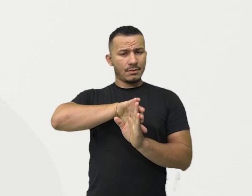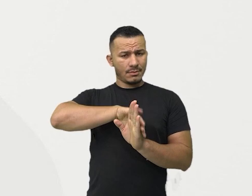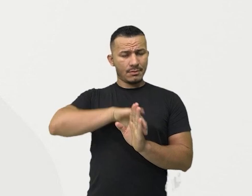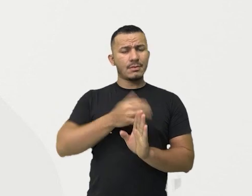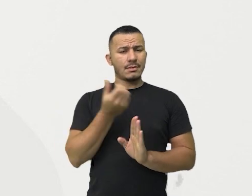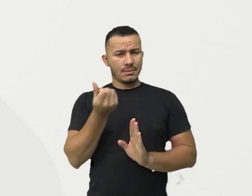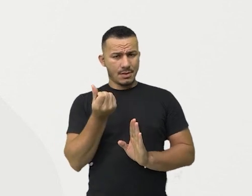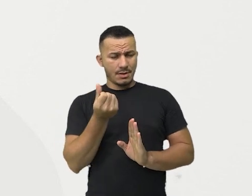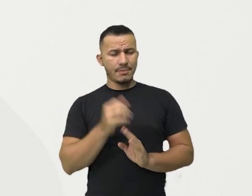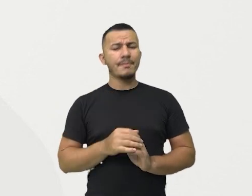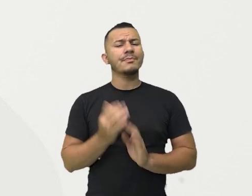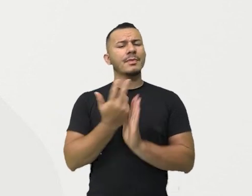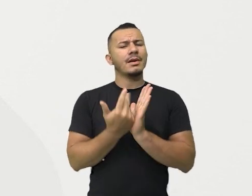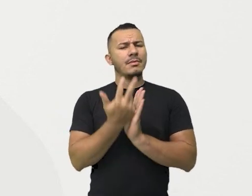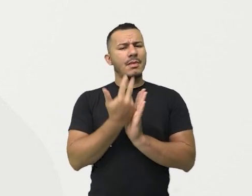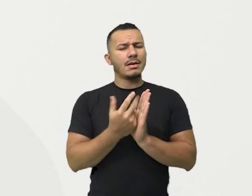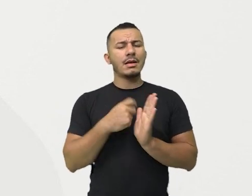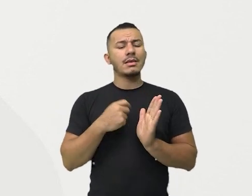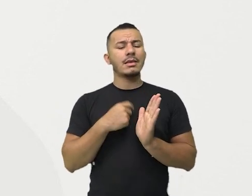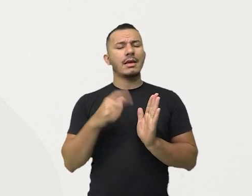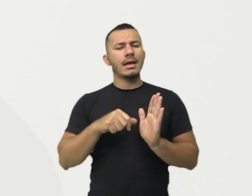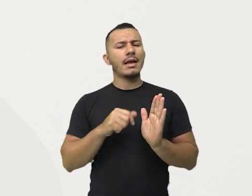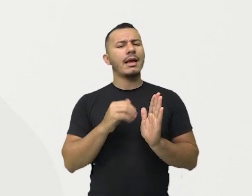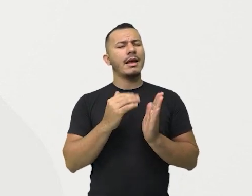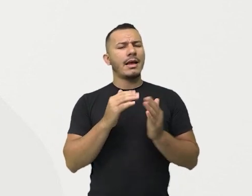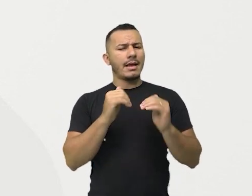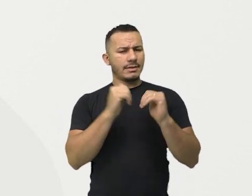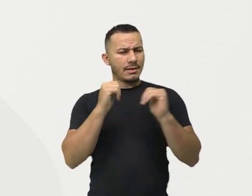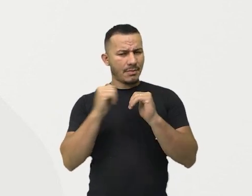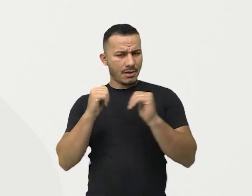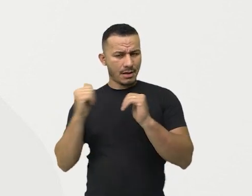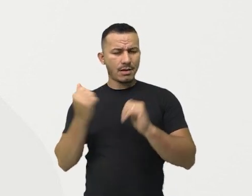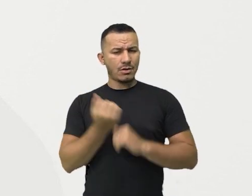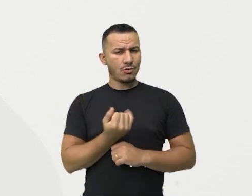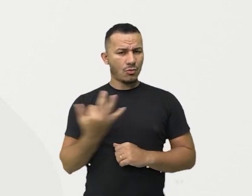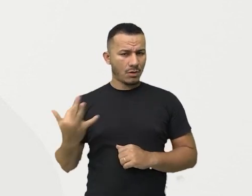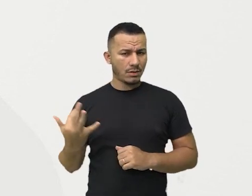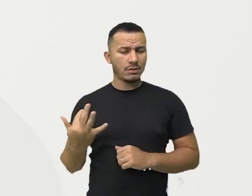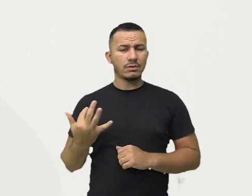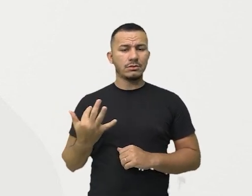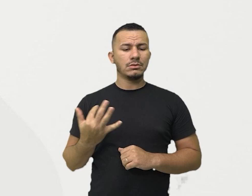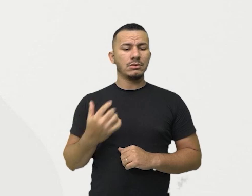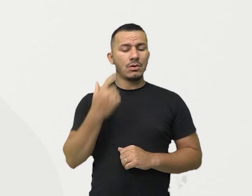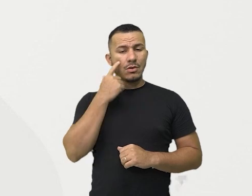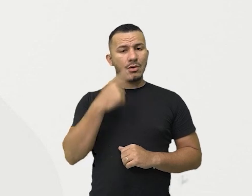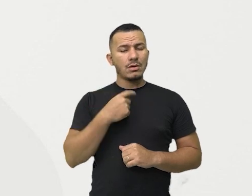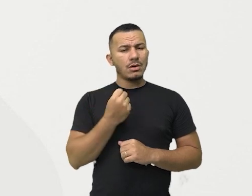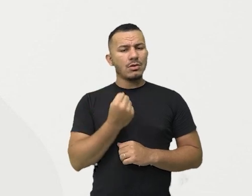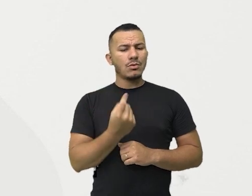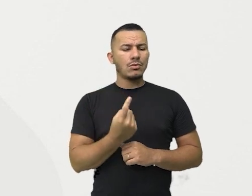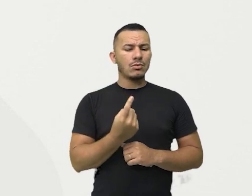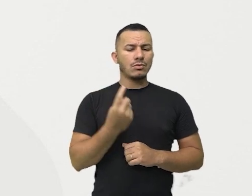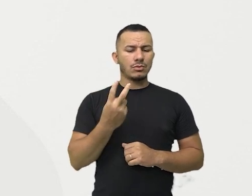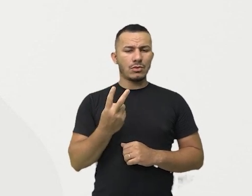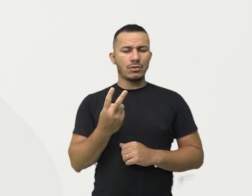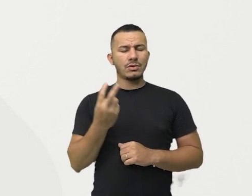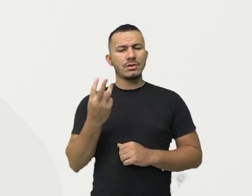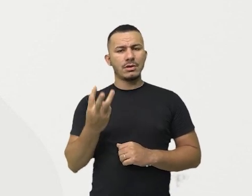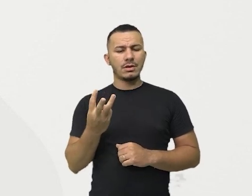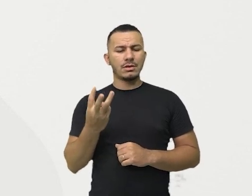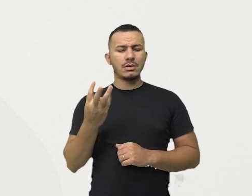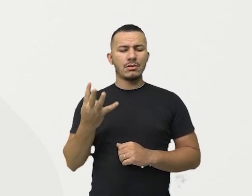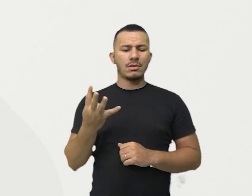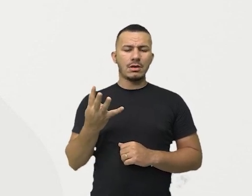legal? E essa figura foi dividida aí em quantas partes? A gente vai analisar, ó. Temos 1, 2,